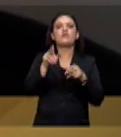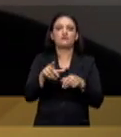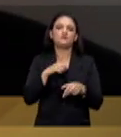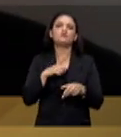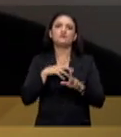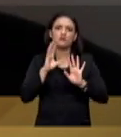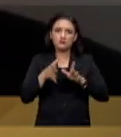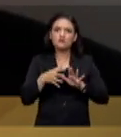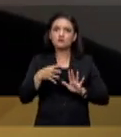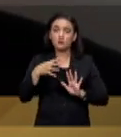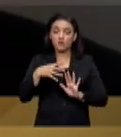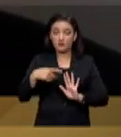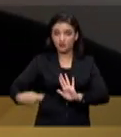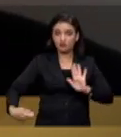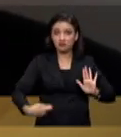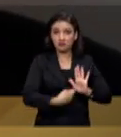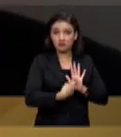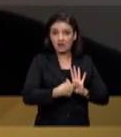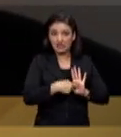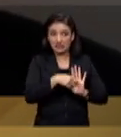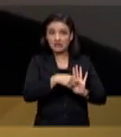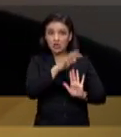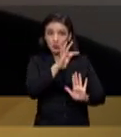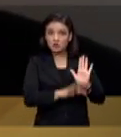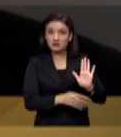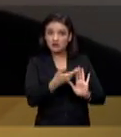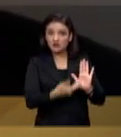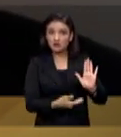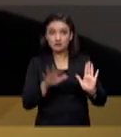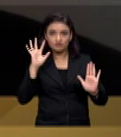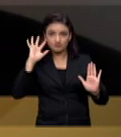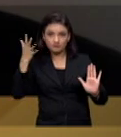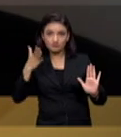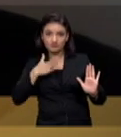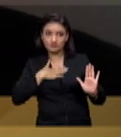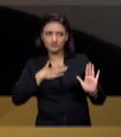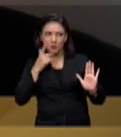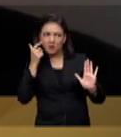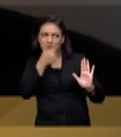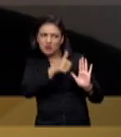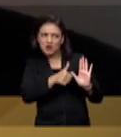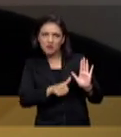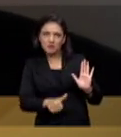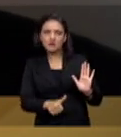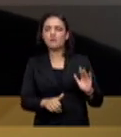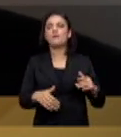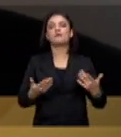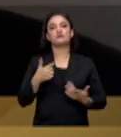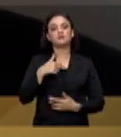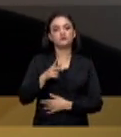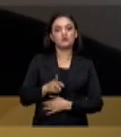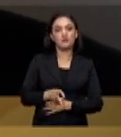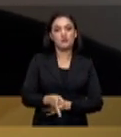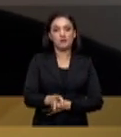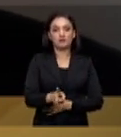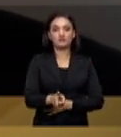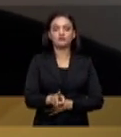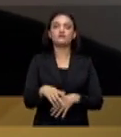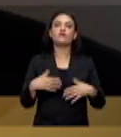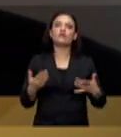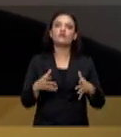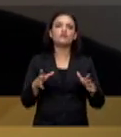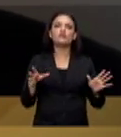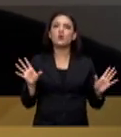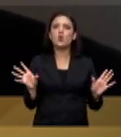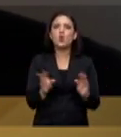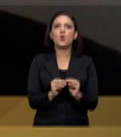própria denúncia que ali, na decisão agravada, analisei. E prossegui ali. Conclui-se,